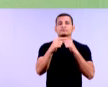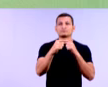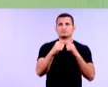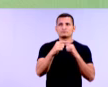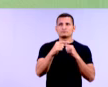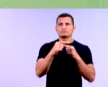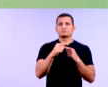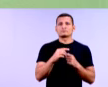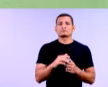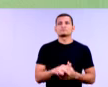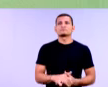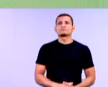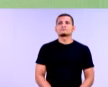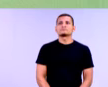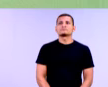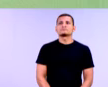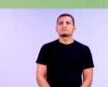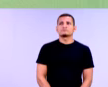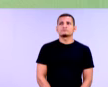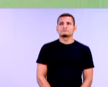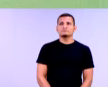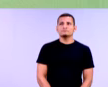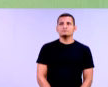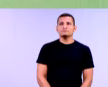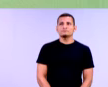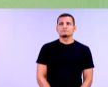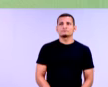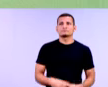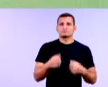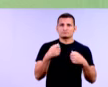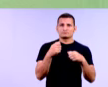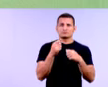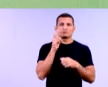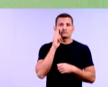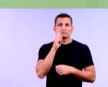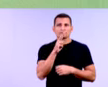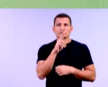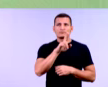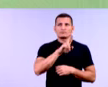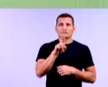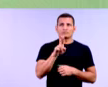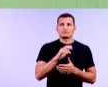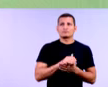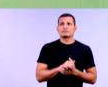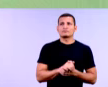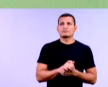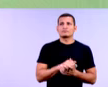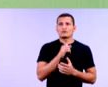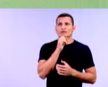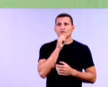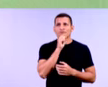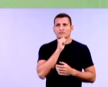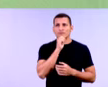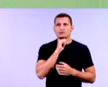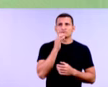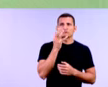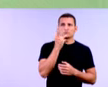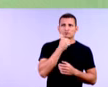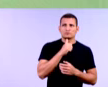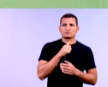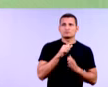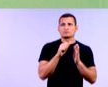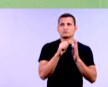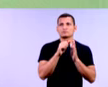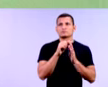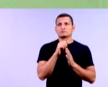os nomes. Aqui no caso, os modificadores dos nomes, o velho, o bonito, o antigo e